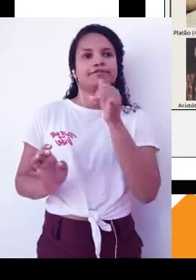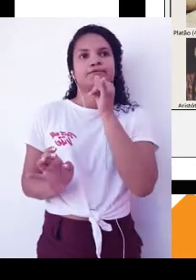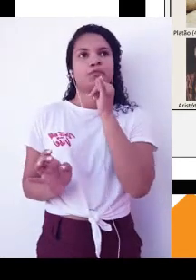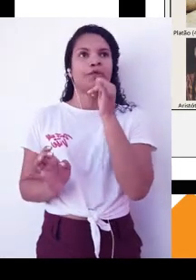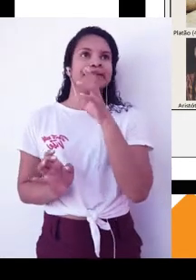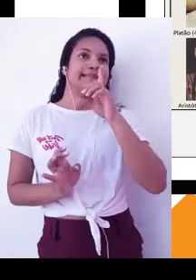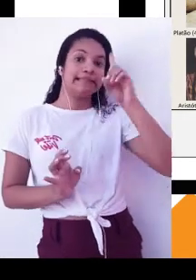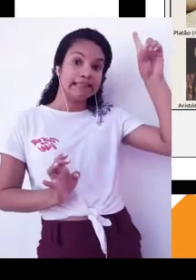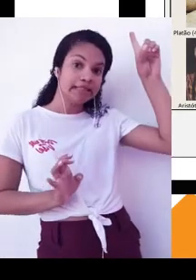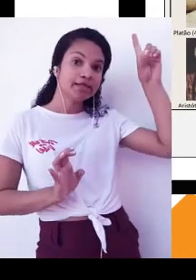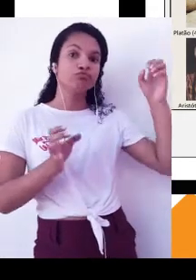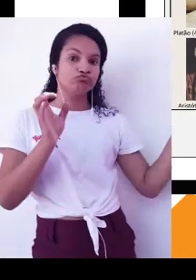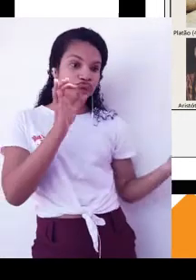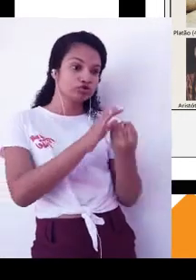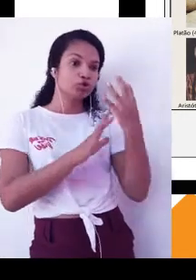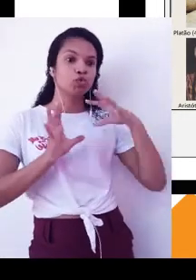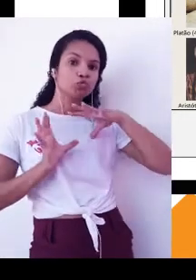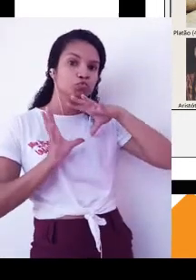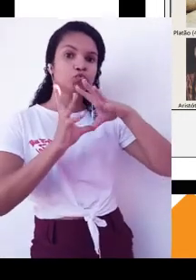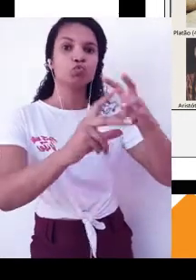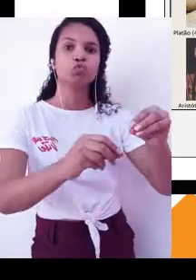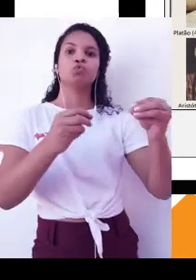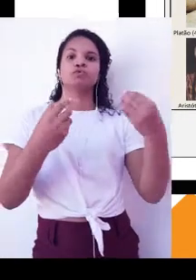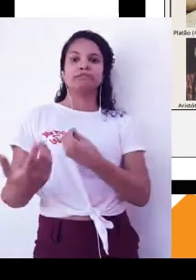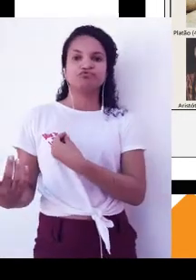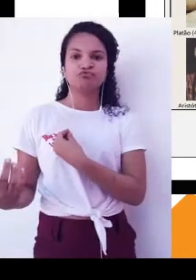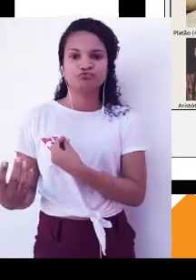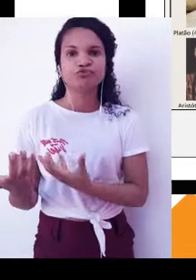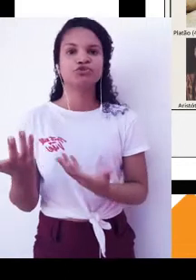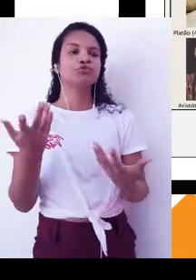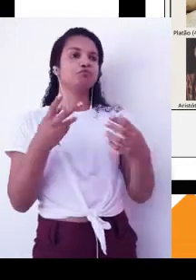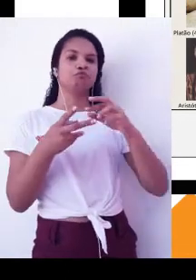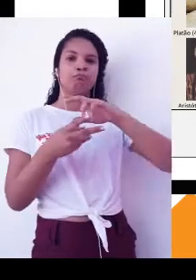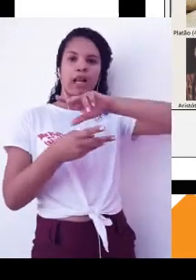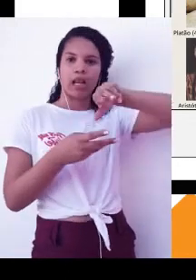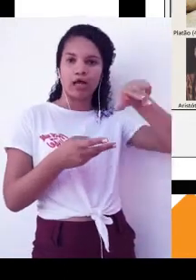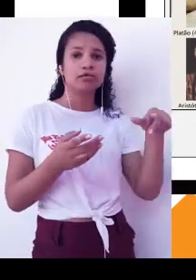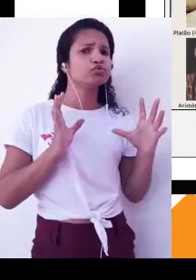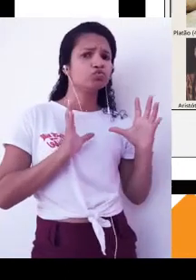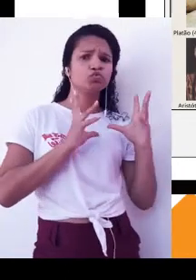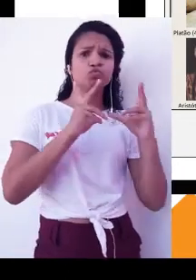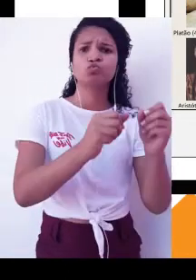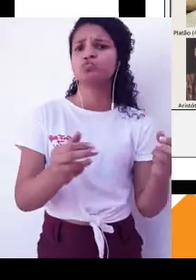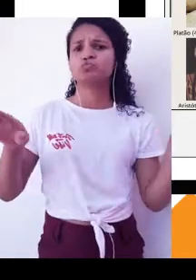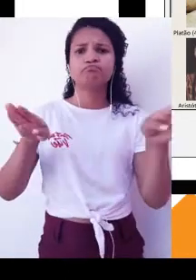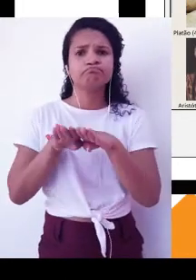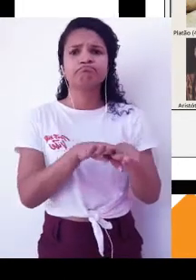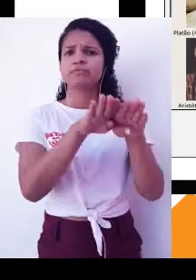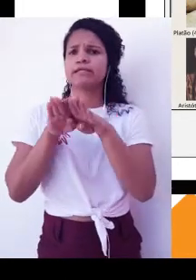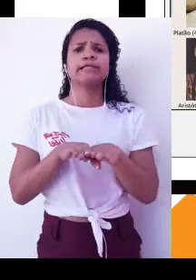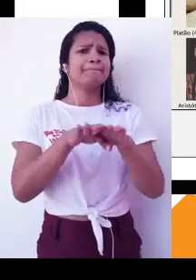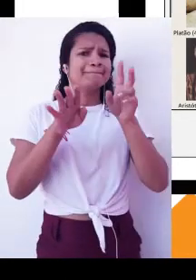teria criado todo o universo e os seres vivos, e os seres vivos são da mesma maneira que